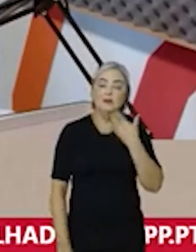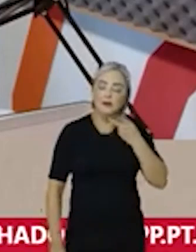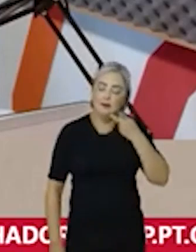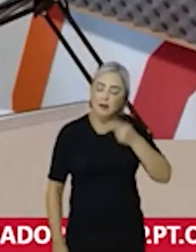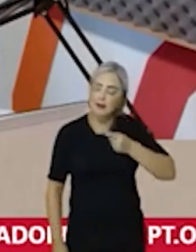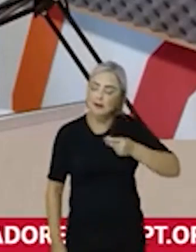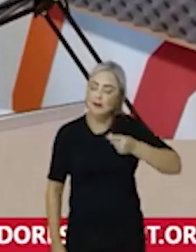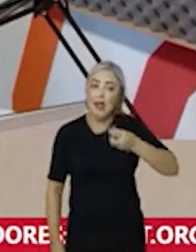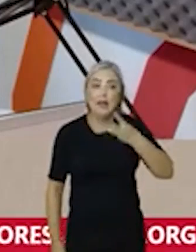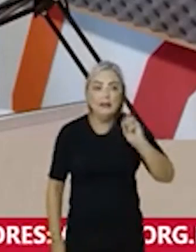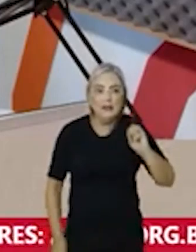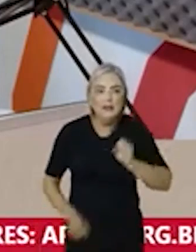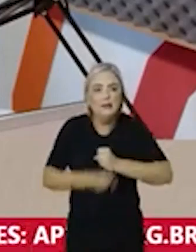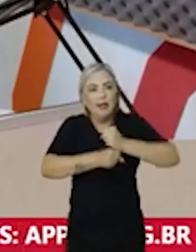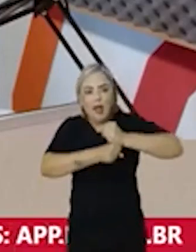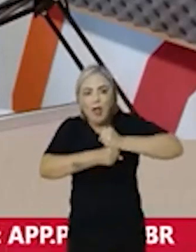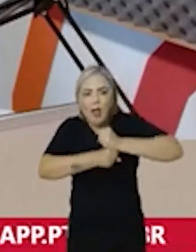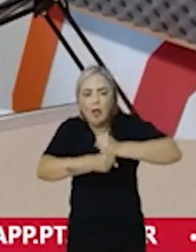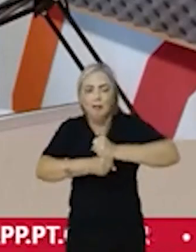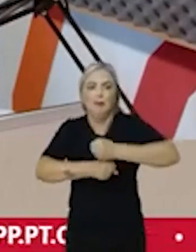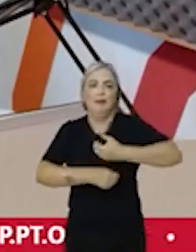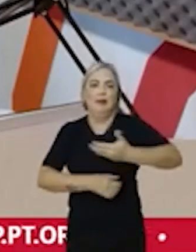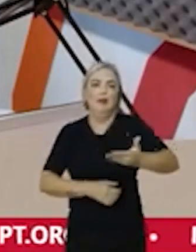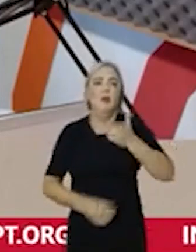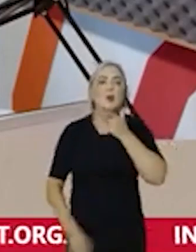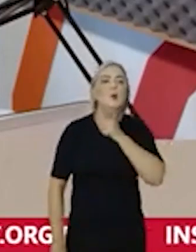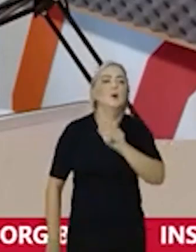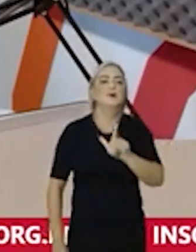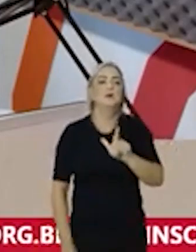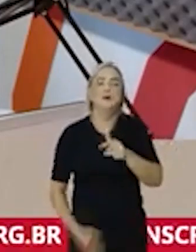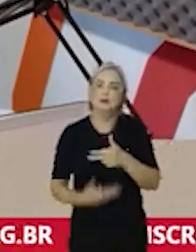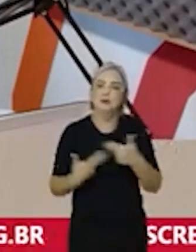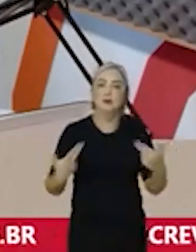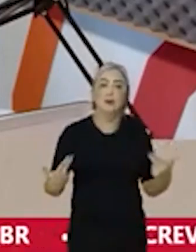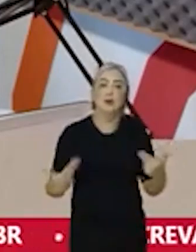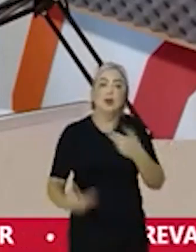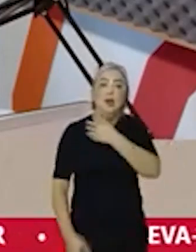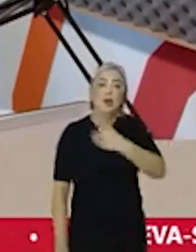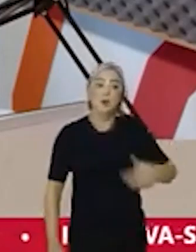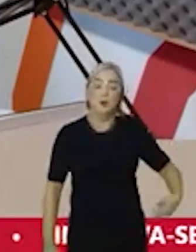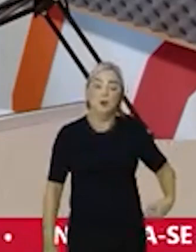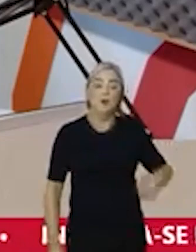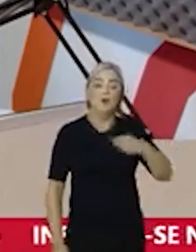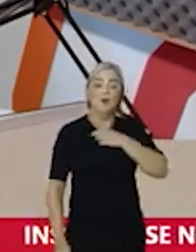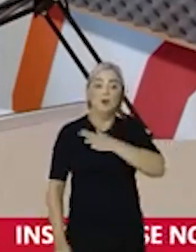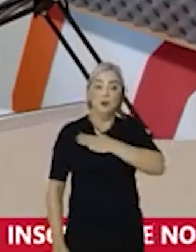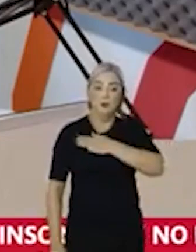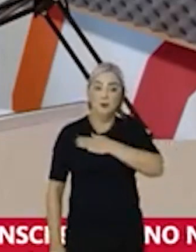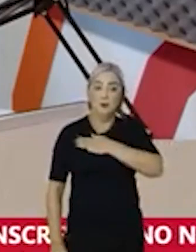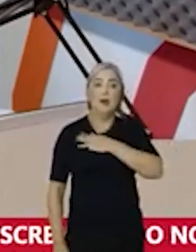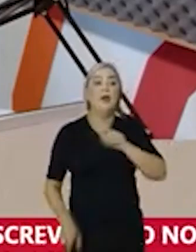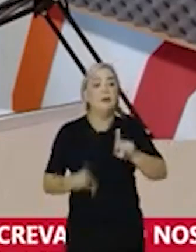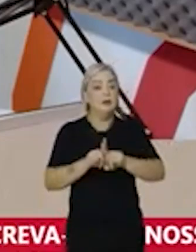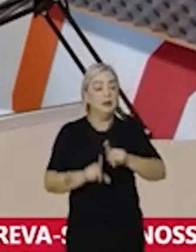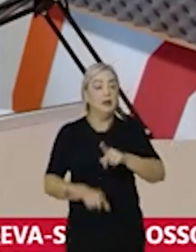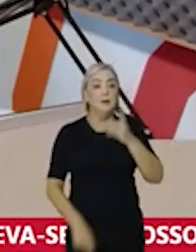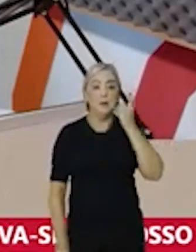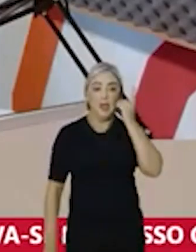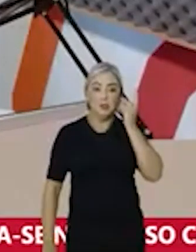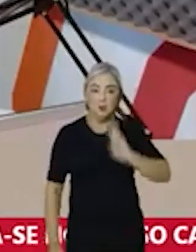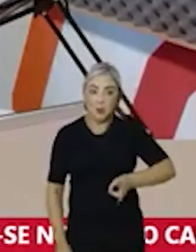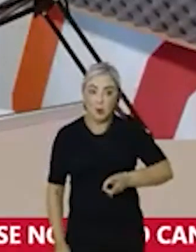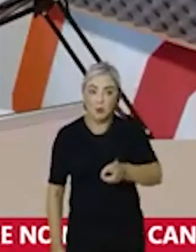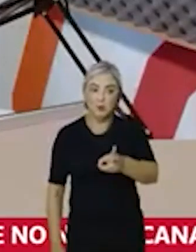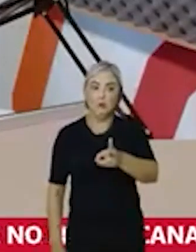dizendo há 30 anos e conquistamos muita coisa no governo Lula, que a presidenta Dilma deu